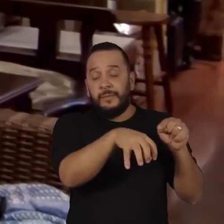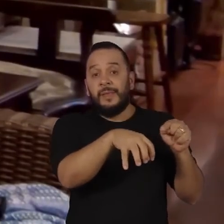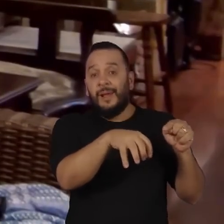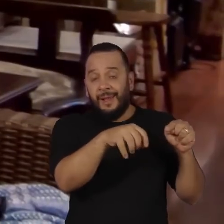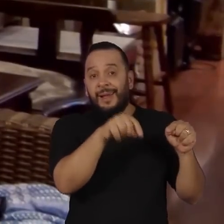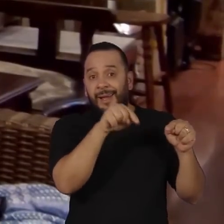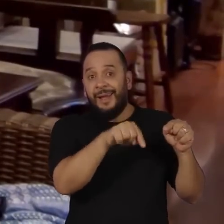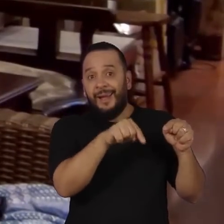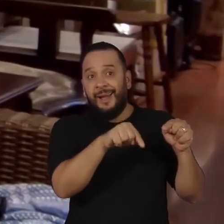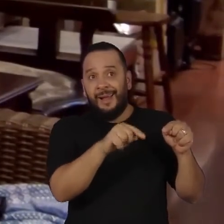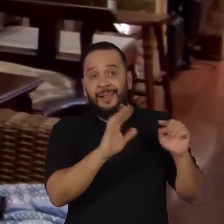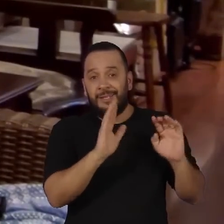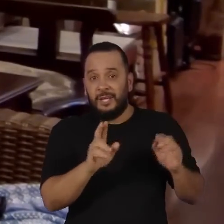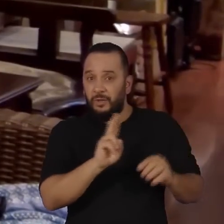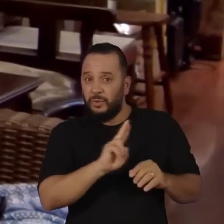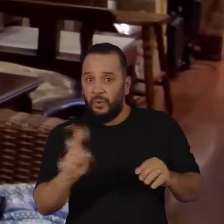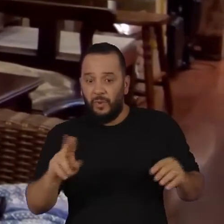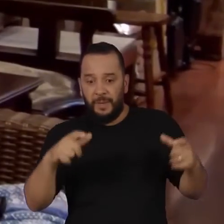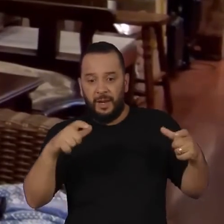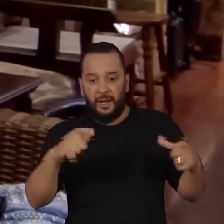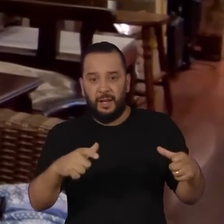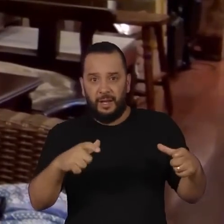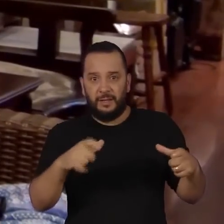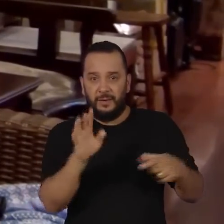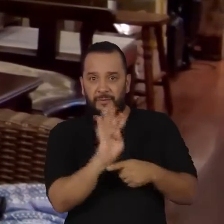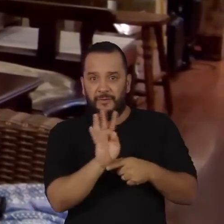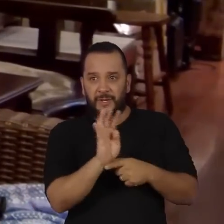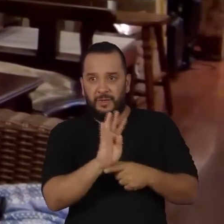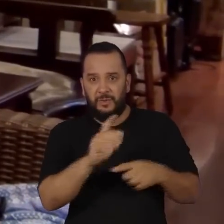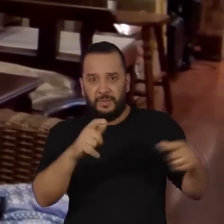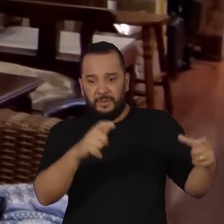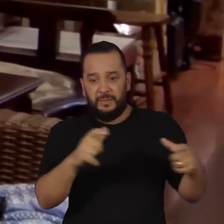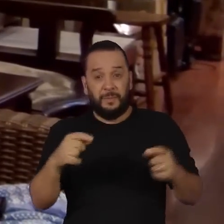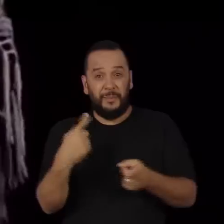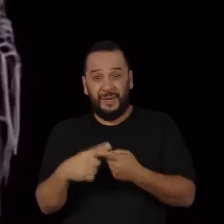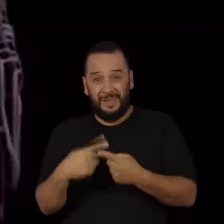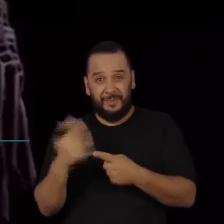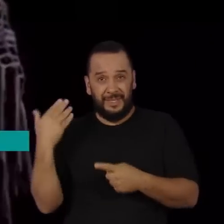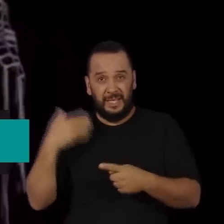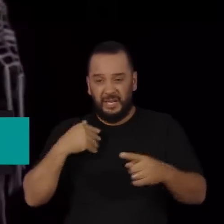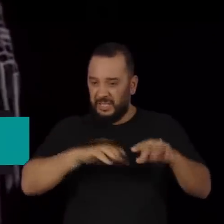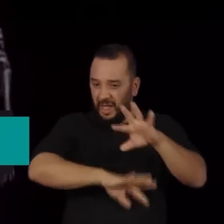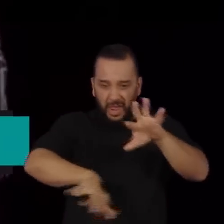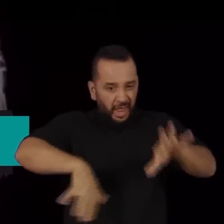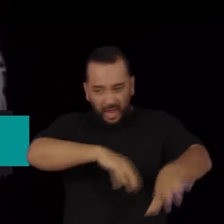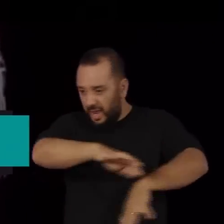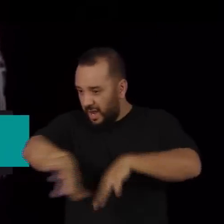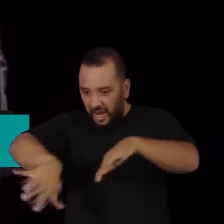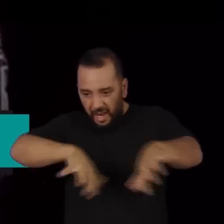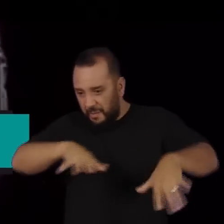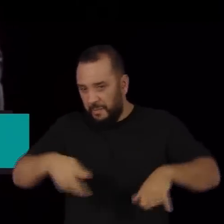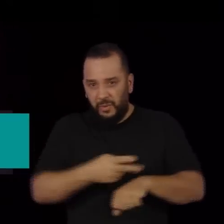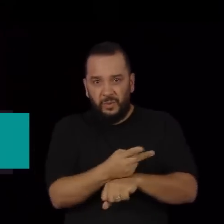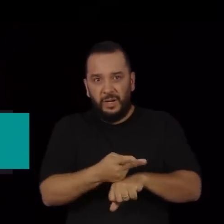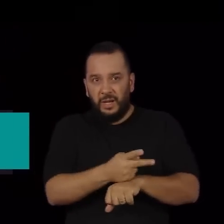no meio as latas do filme do Zé e livrou, porque eles reviraram a oficina. Quando